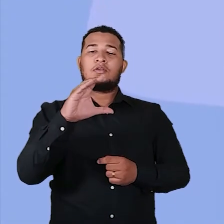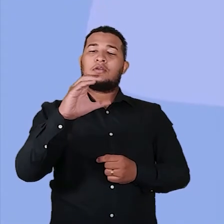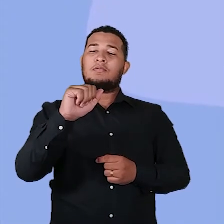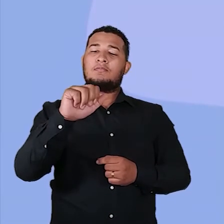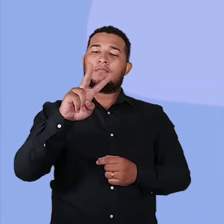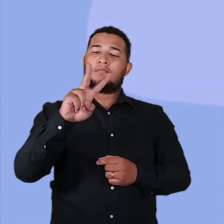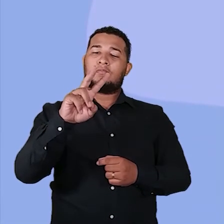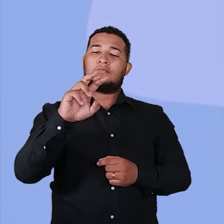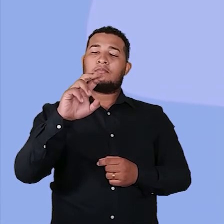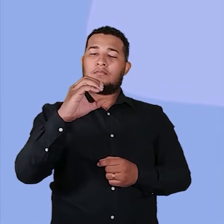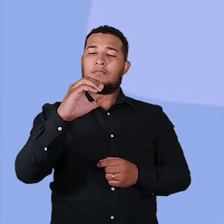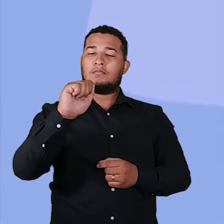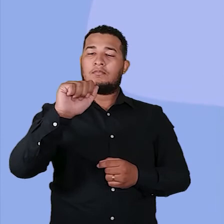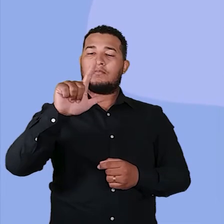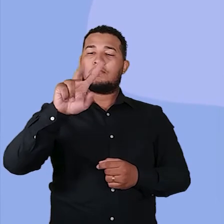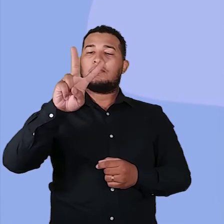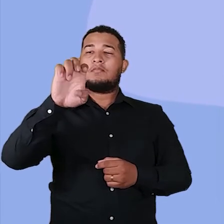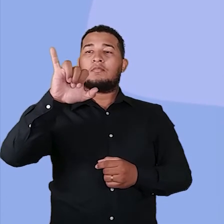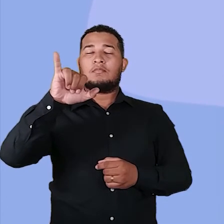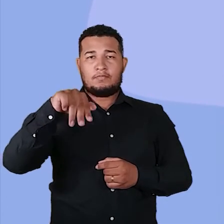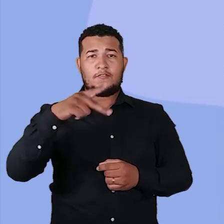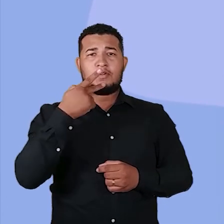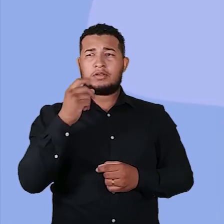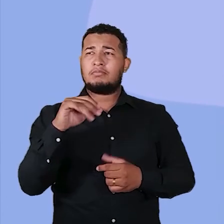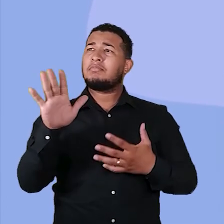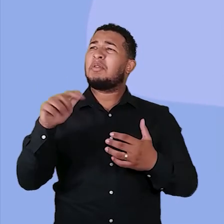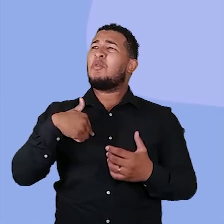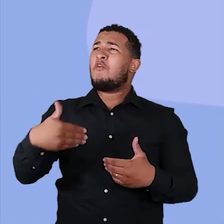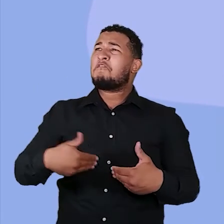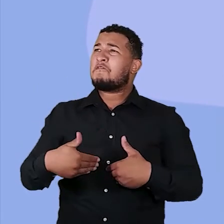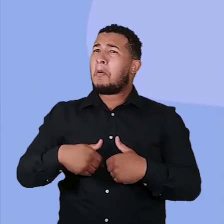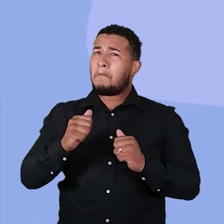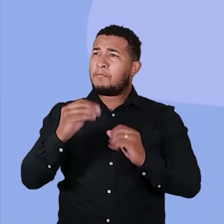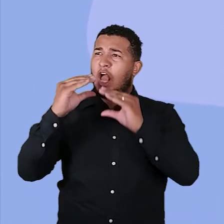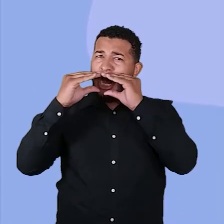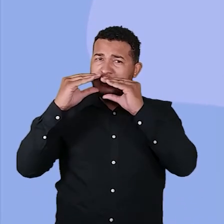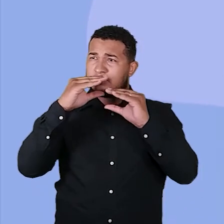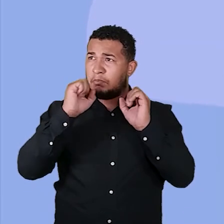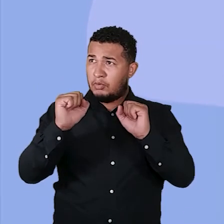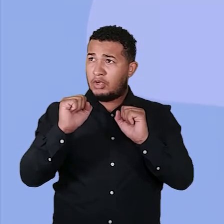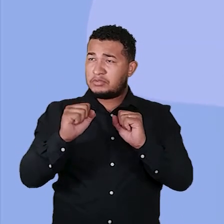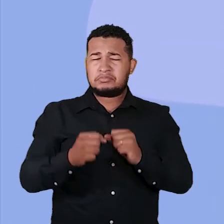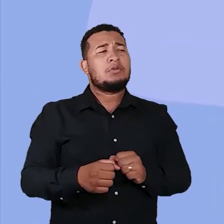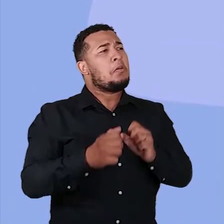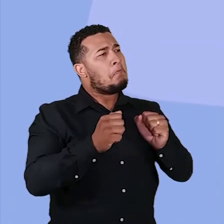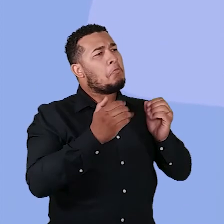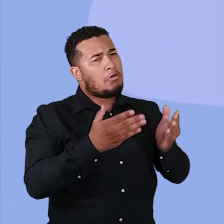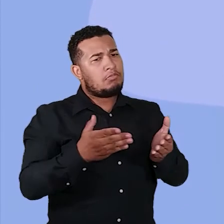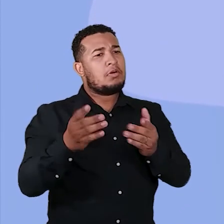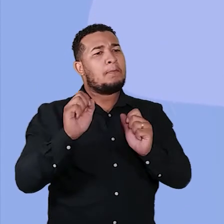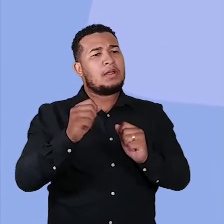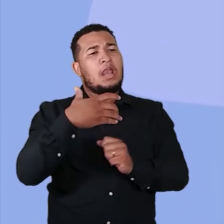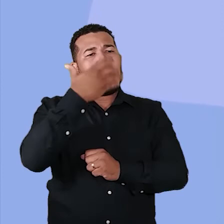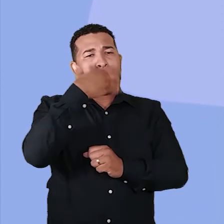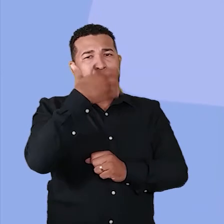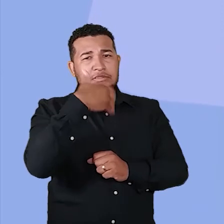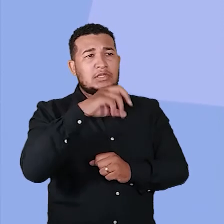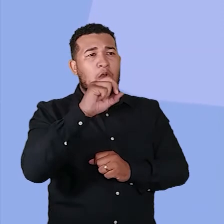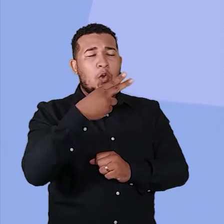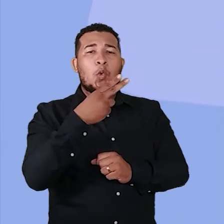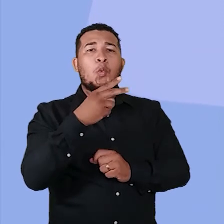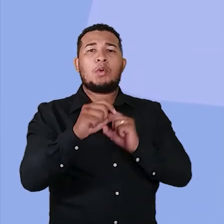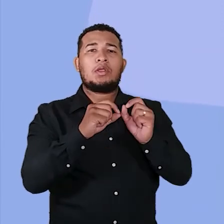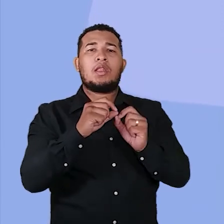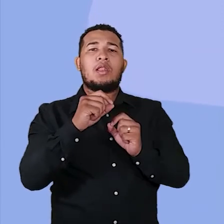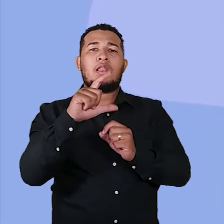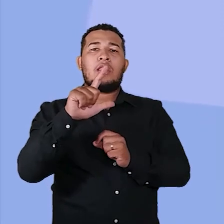Calvin, famoso Calvin. Está falando assim: tô com fome, posso fazer um lanche? Claro, sirva-se. Pode pegar uma maçã